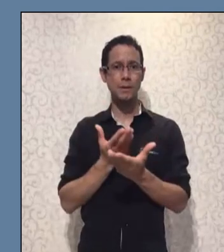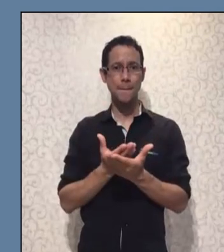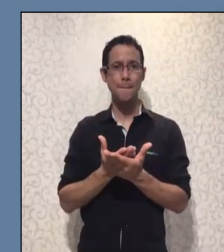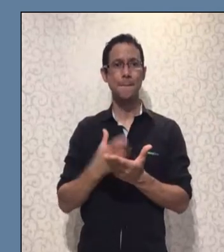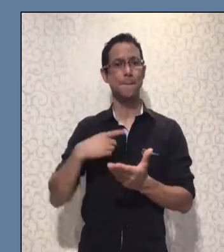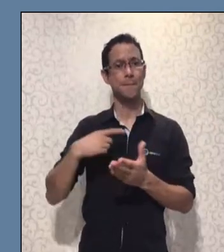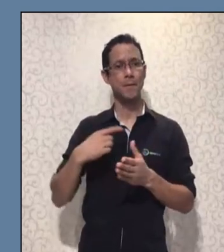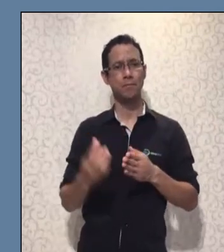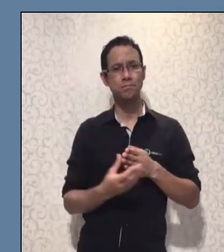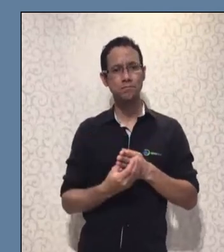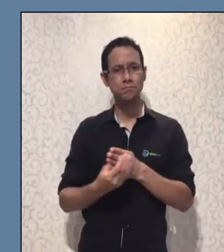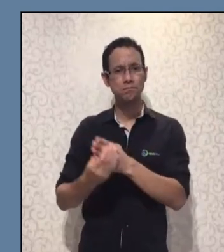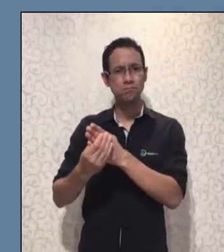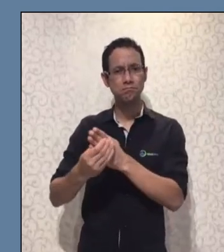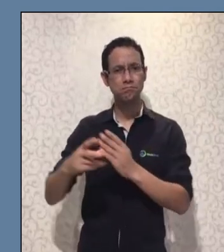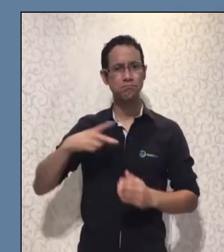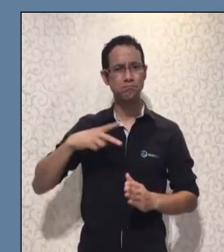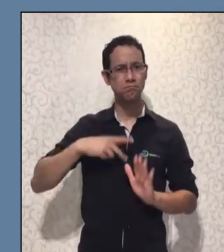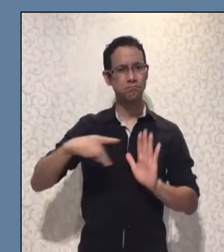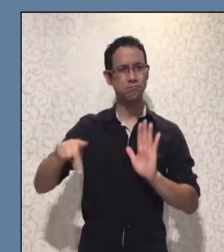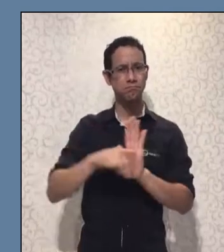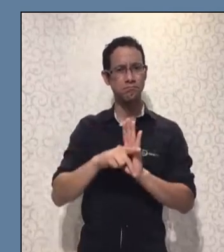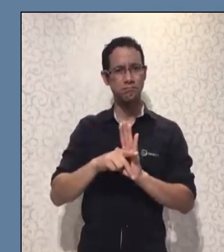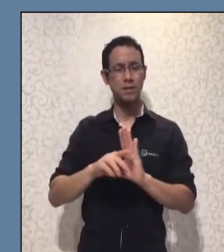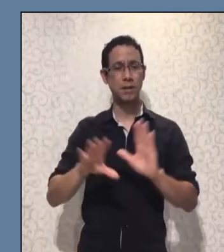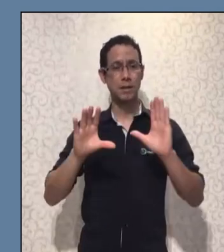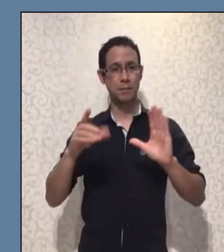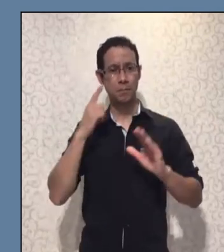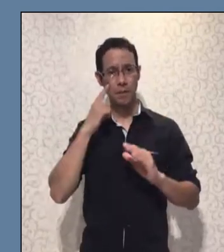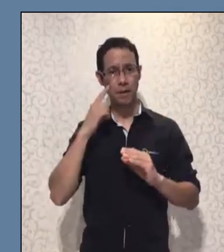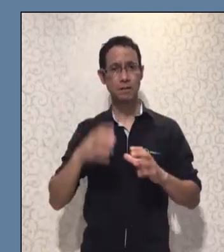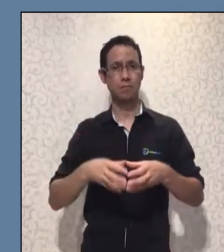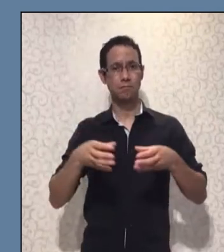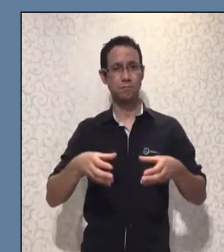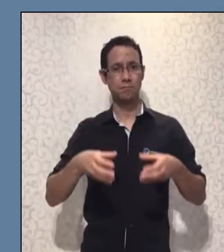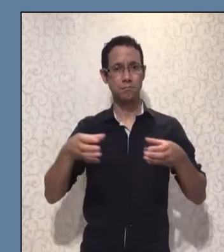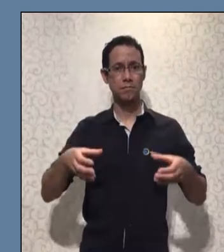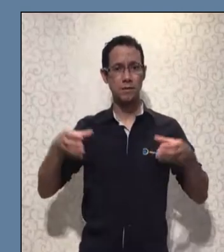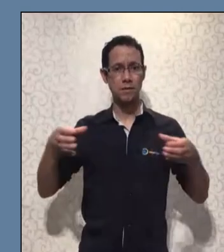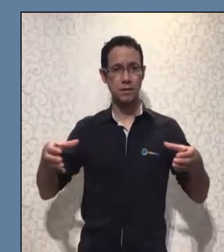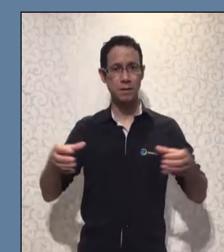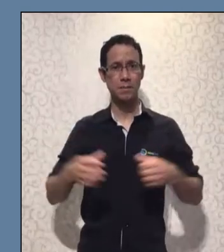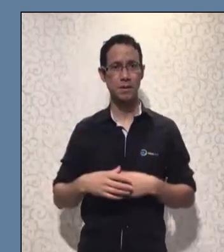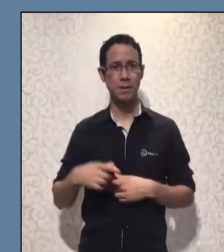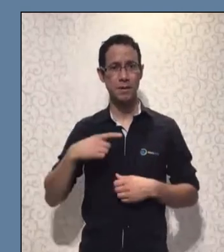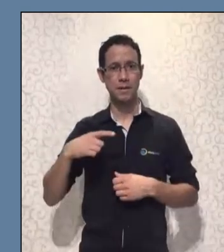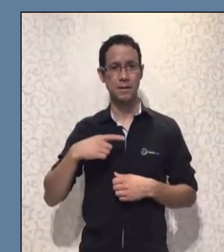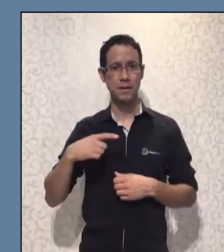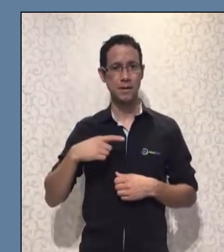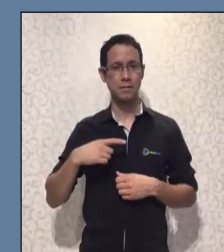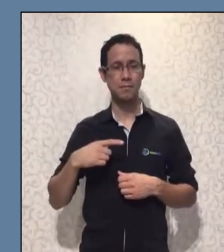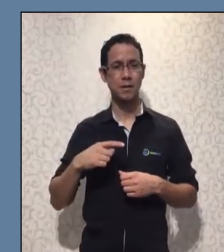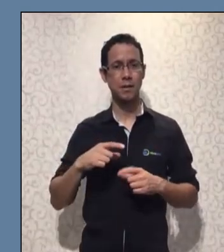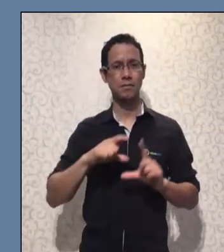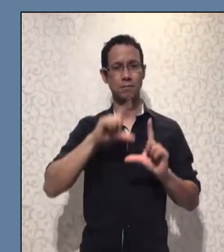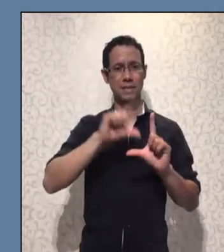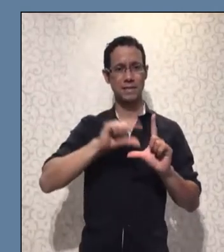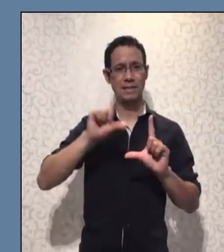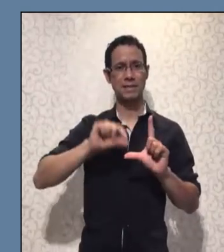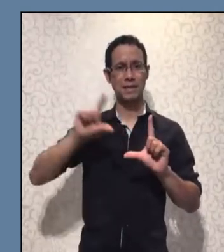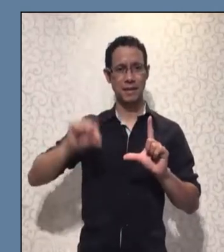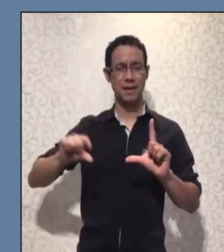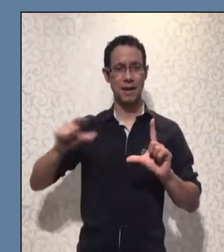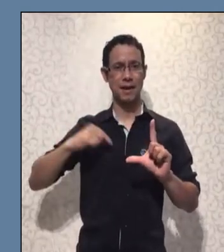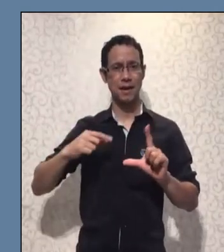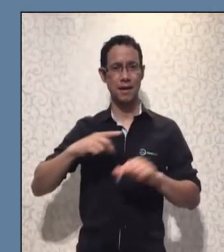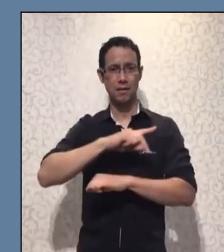eu não sei, eu vejo assim que o crescimento dos... É lógico que a gente está falando de uma escala em um país muito desigual, né? Mas ainda